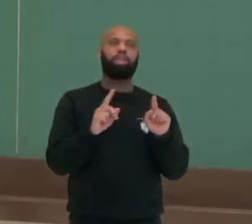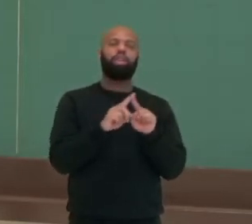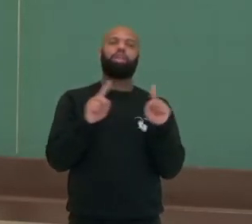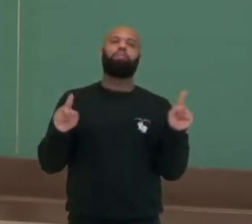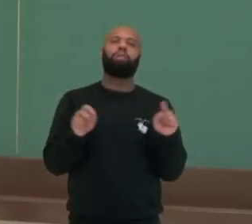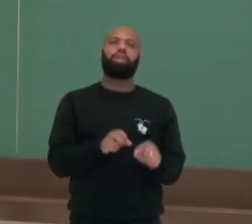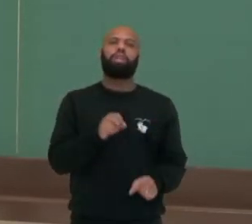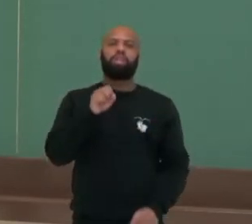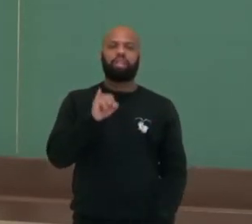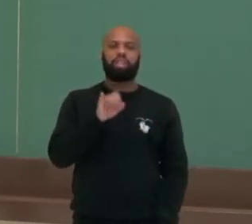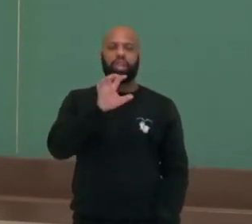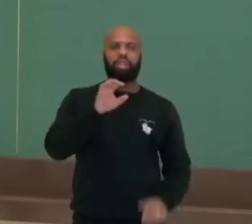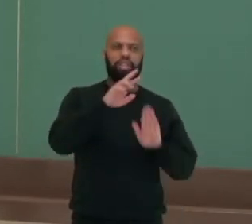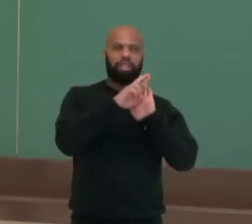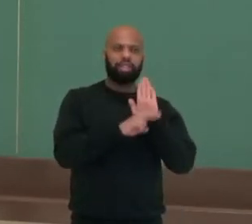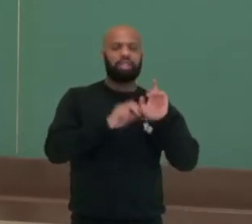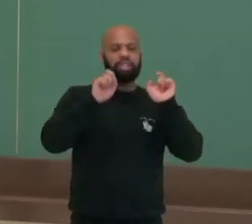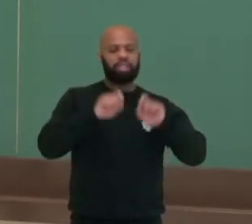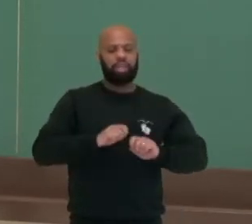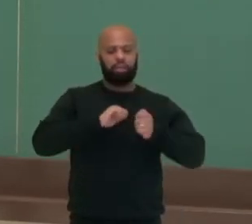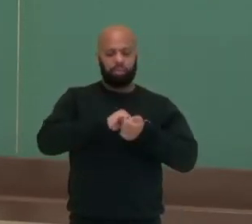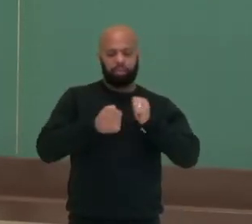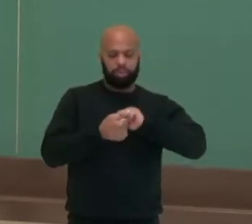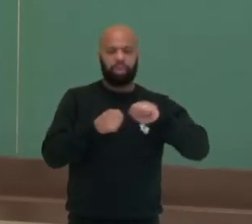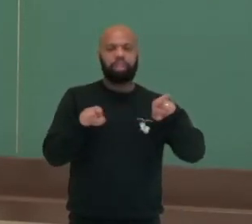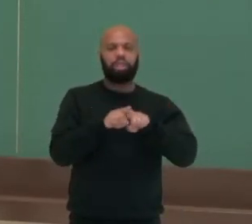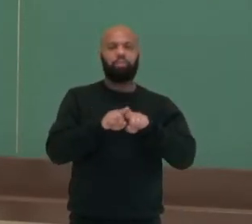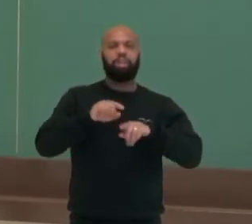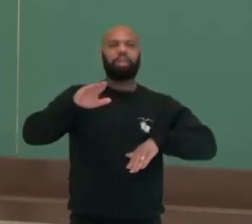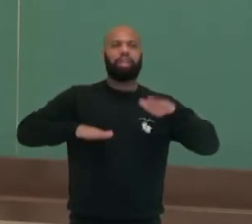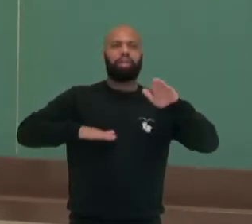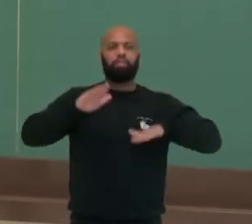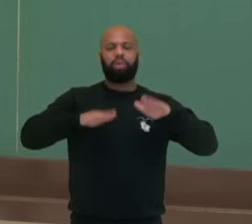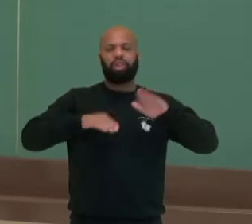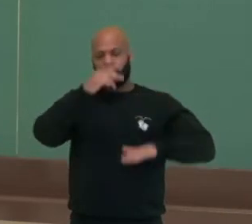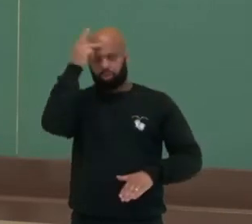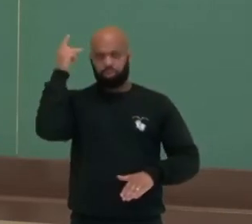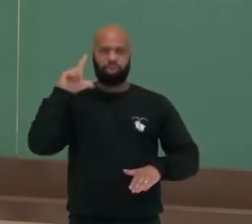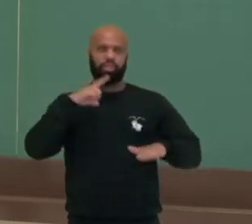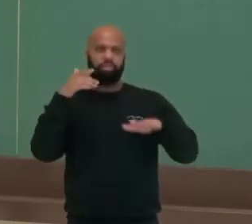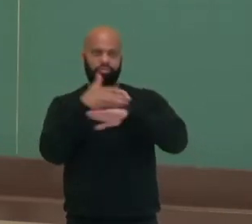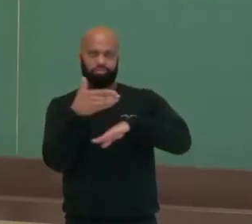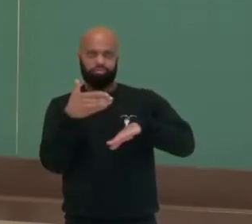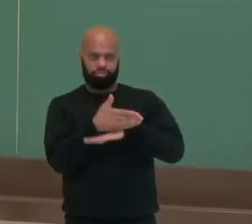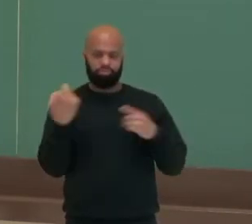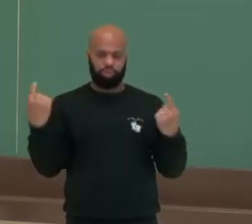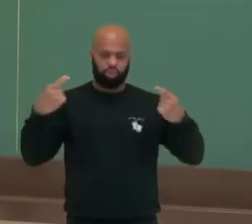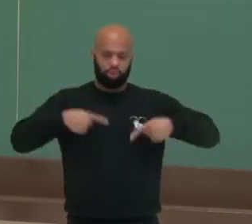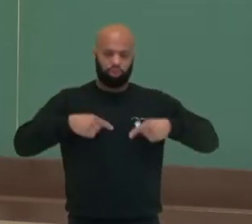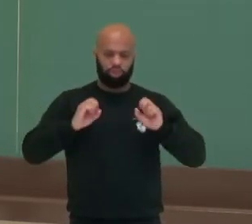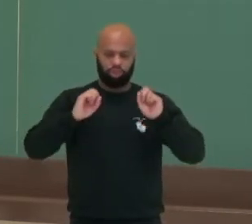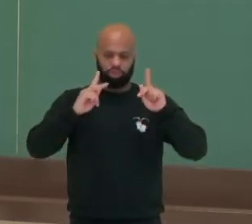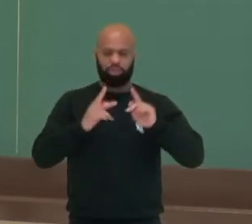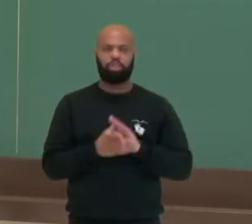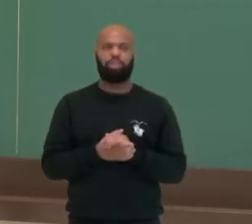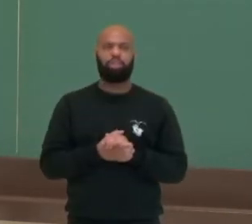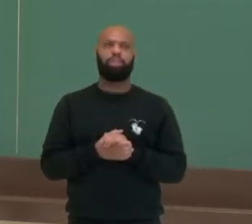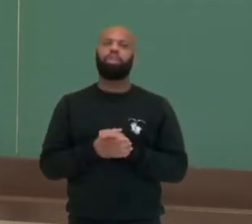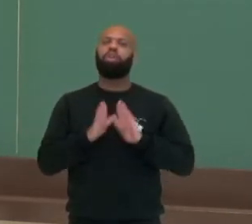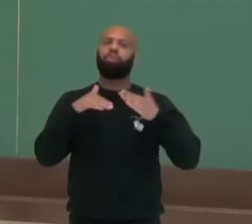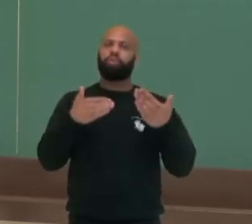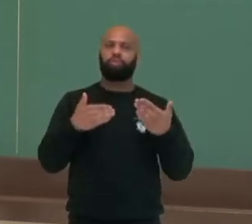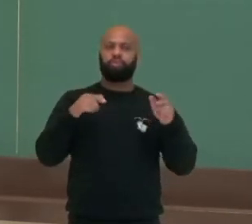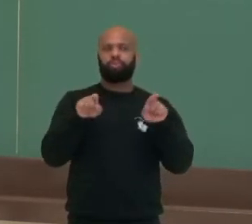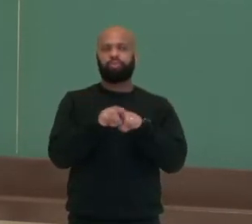Mas mesmo assim essas regras são adaptadas de acordo com os atletas que estão participando do jogo, né? E